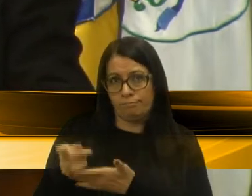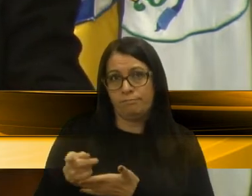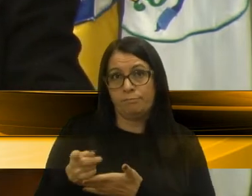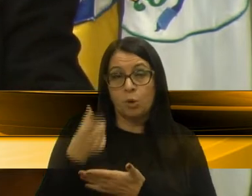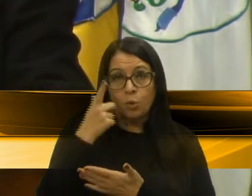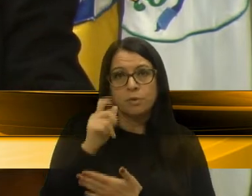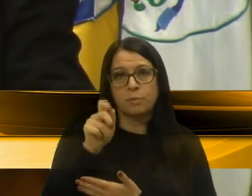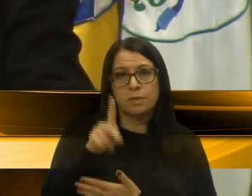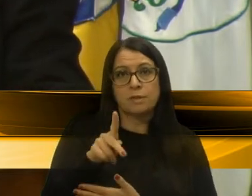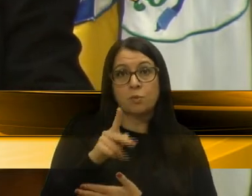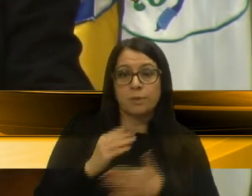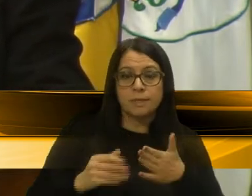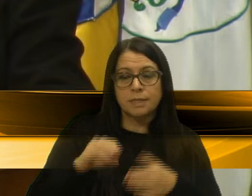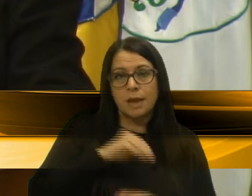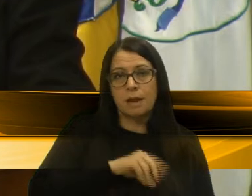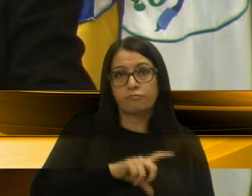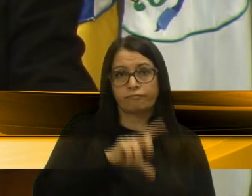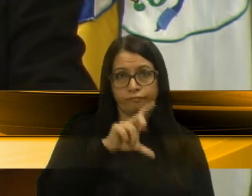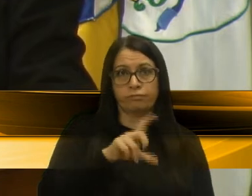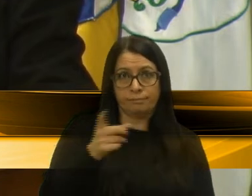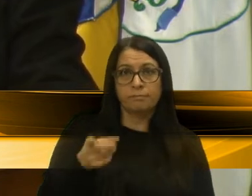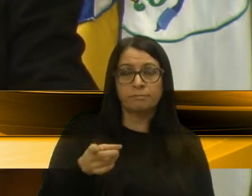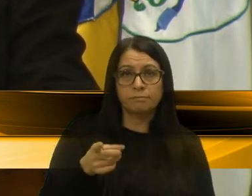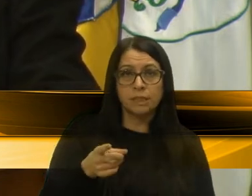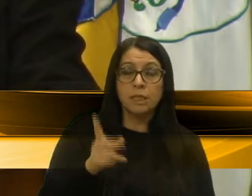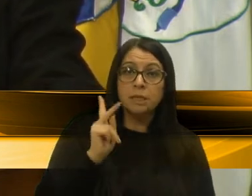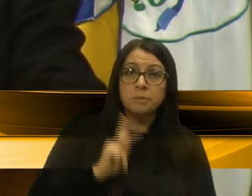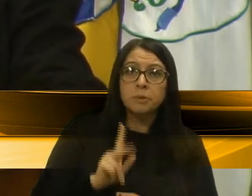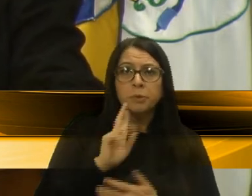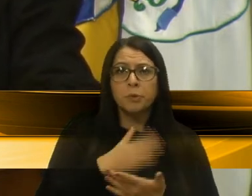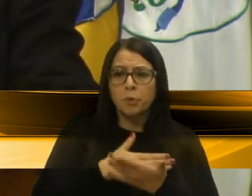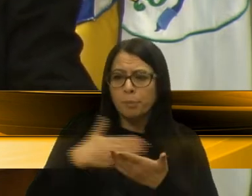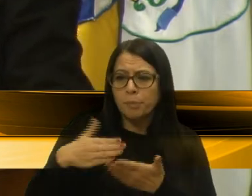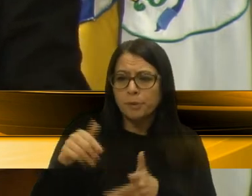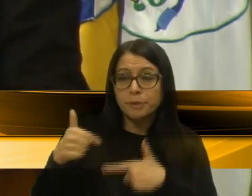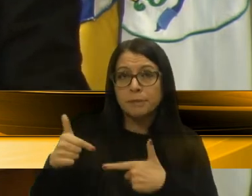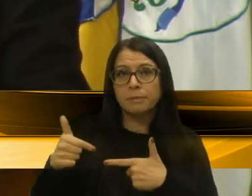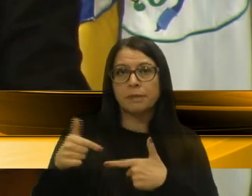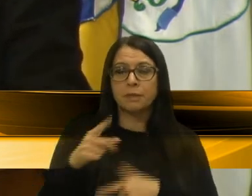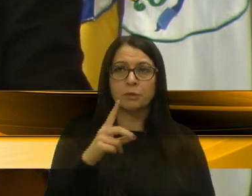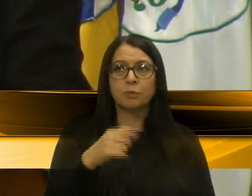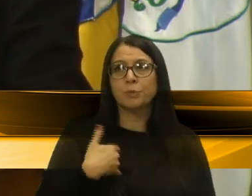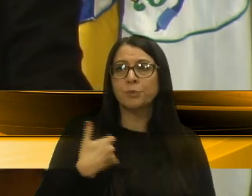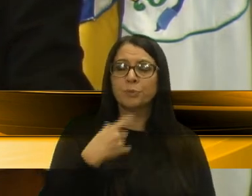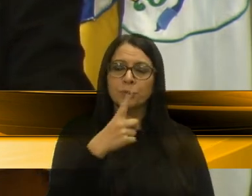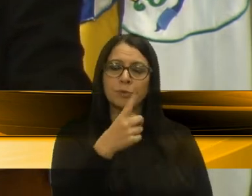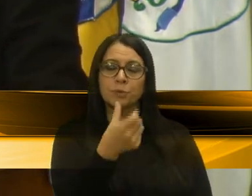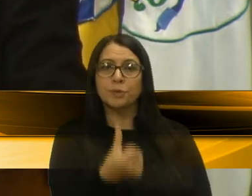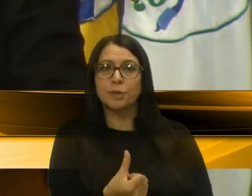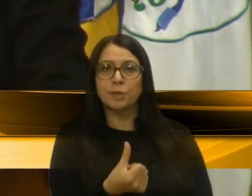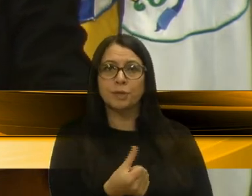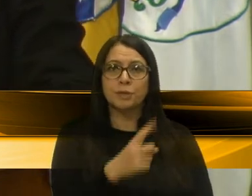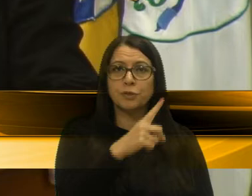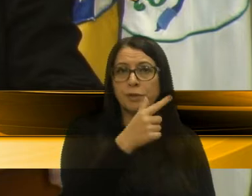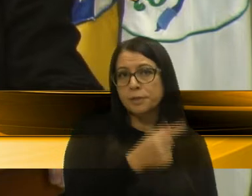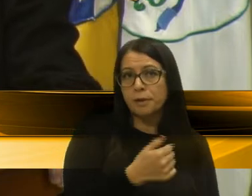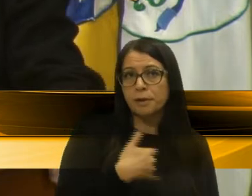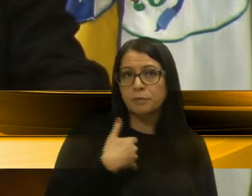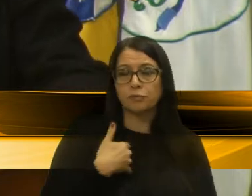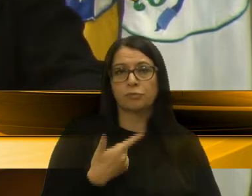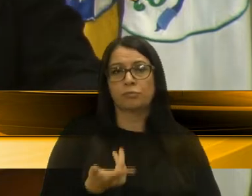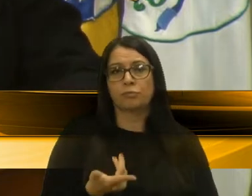anos. Porque as pessoas normalmente, digamos que comecem a trabalhar com 16 anos de idade, 17 anos de